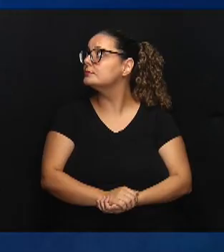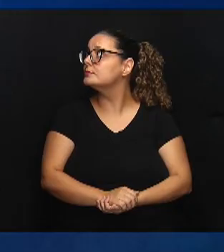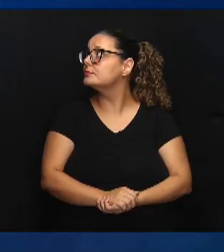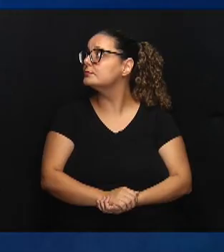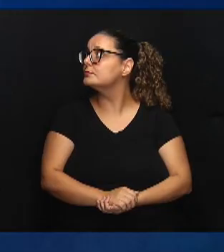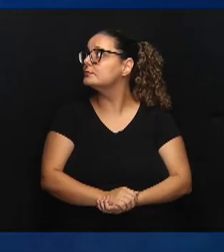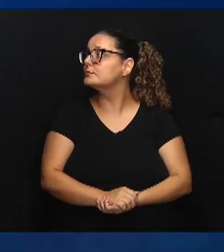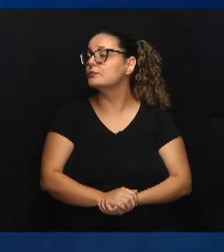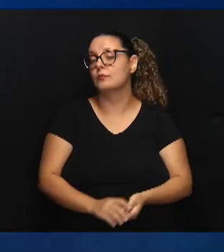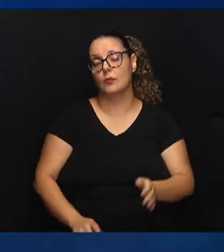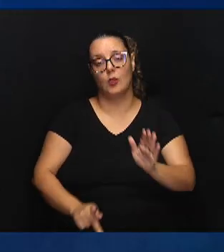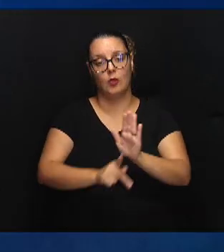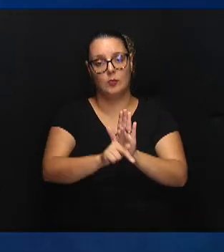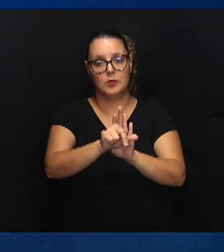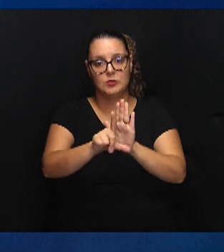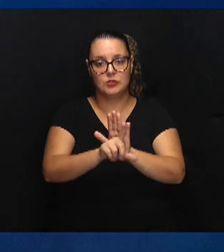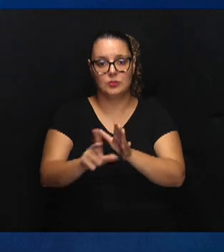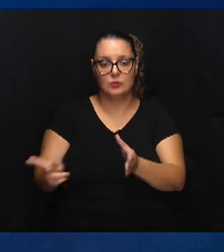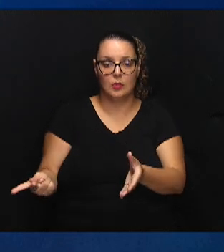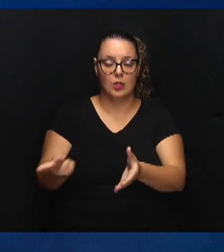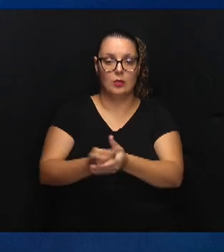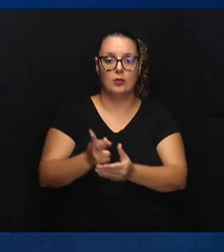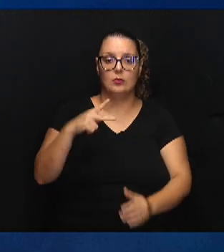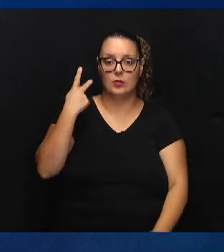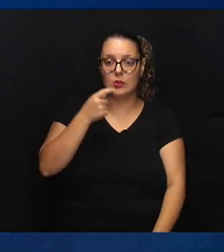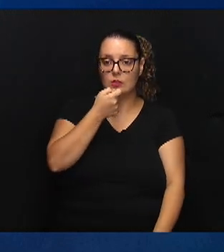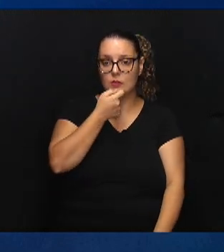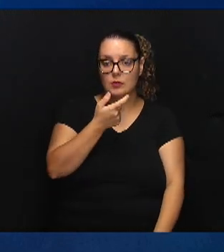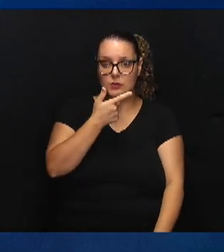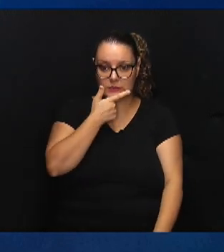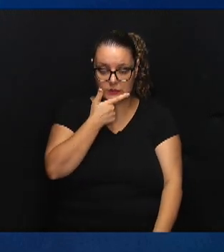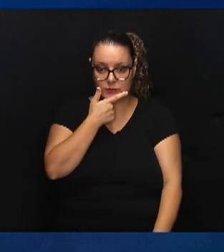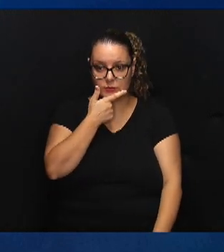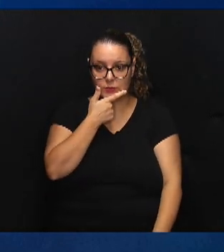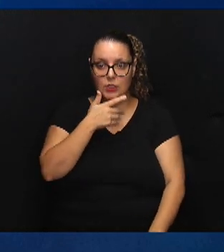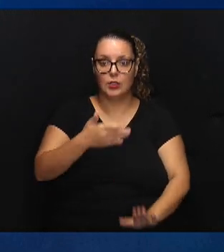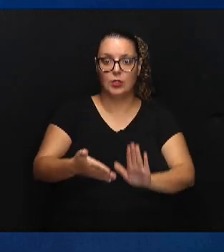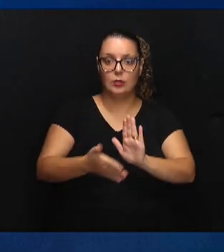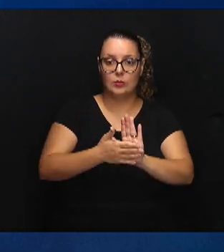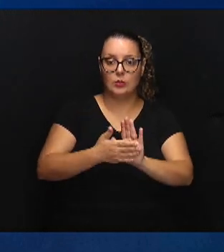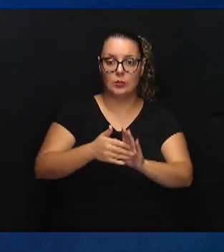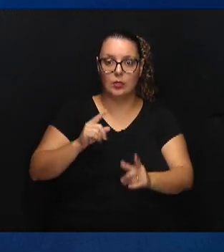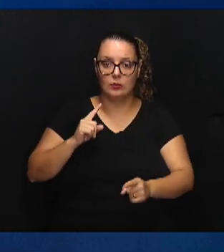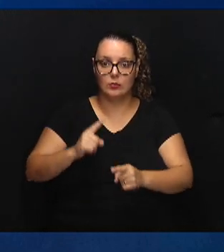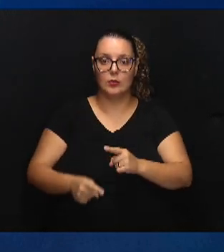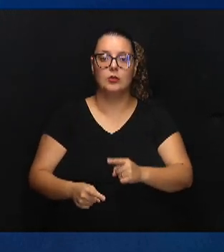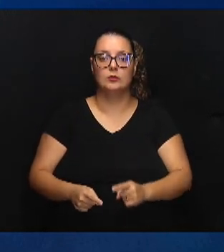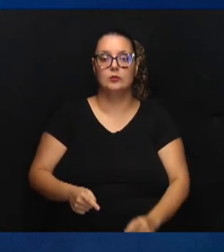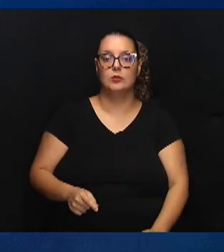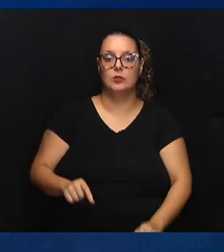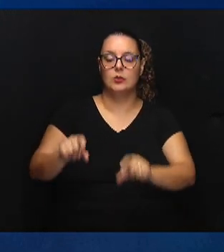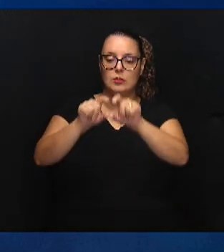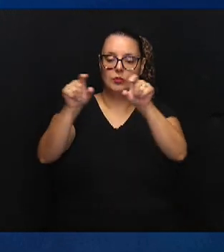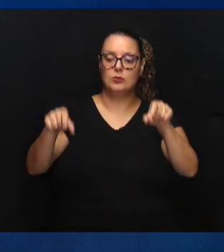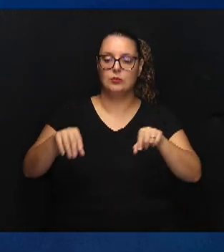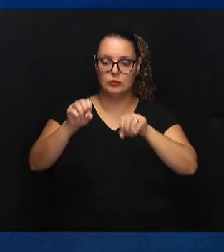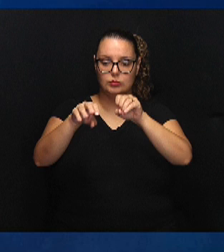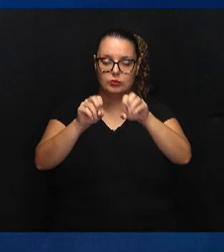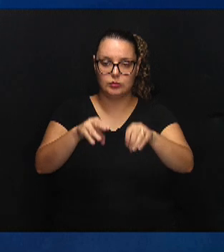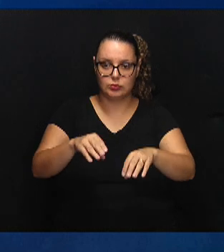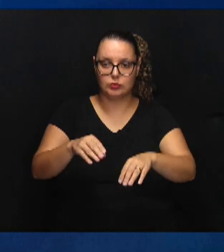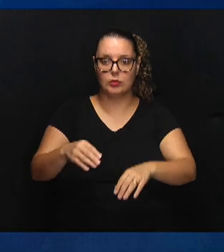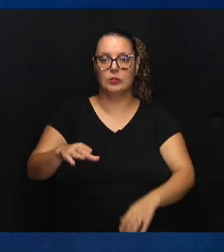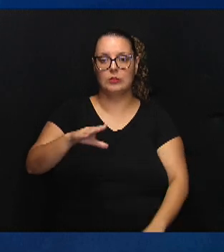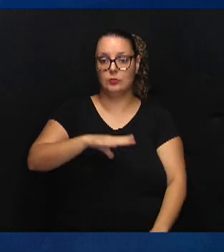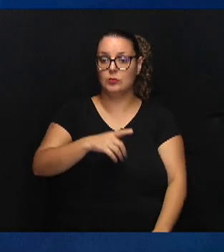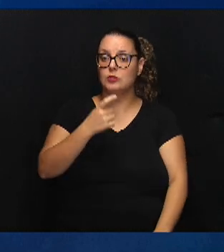O projeto de lei protocolado pela vereadora Fernanda Souto propõe a proibição da instalação de pedágios no município de